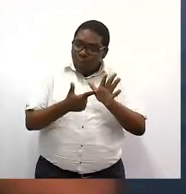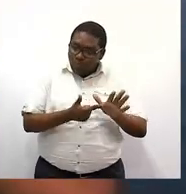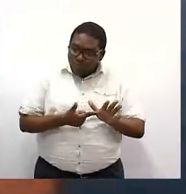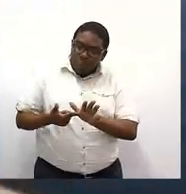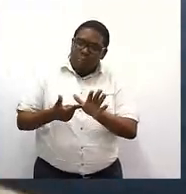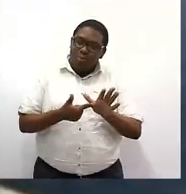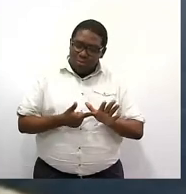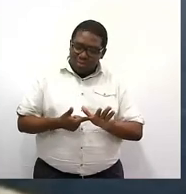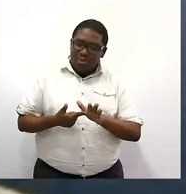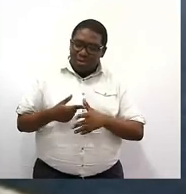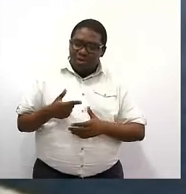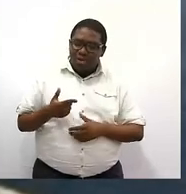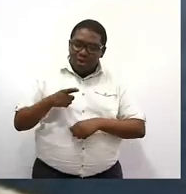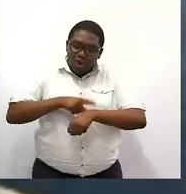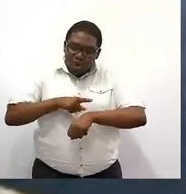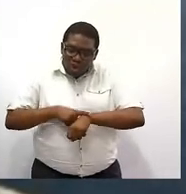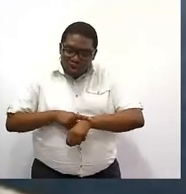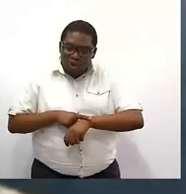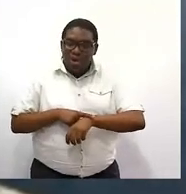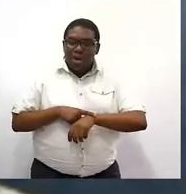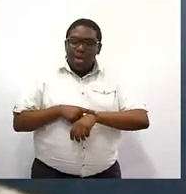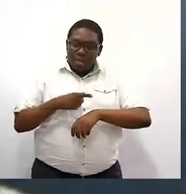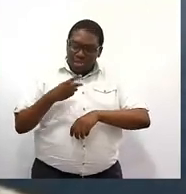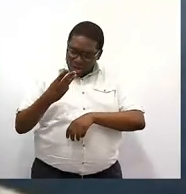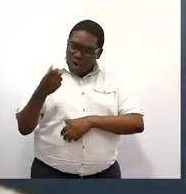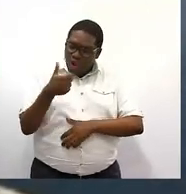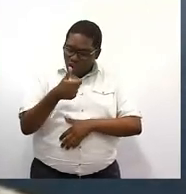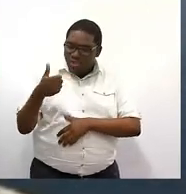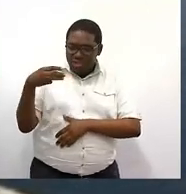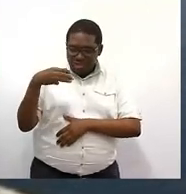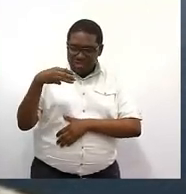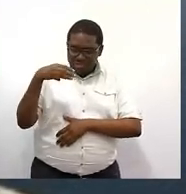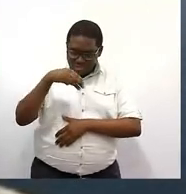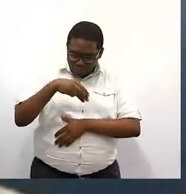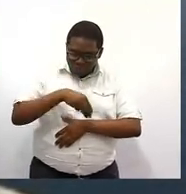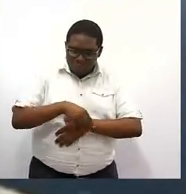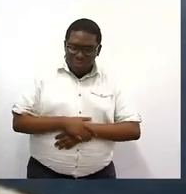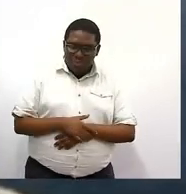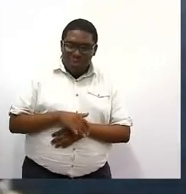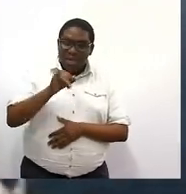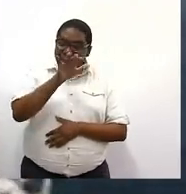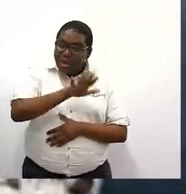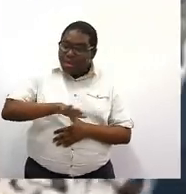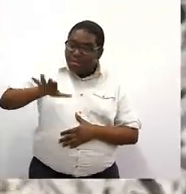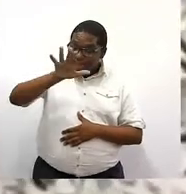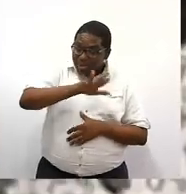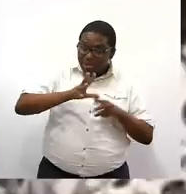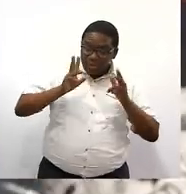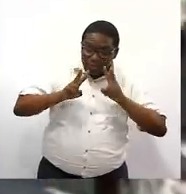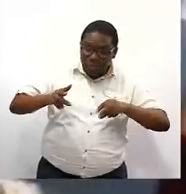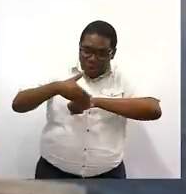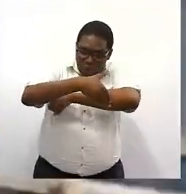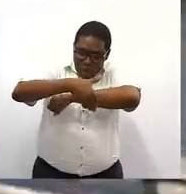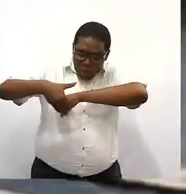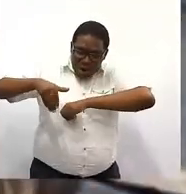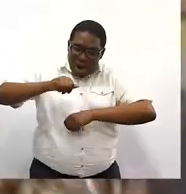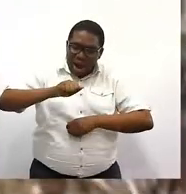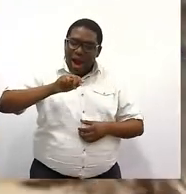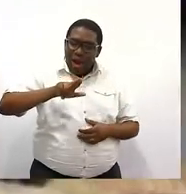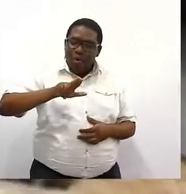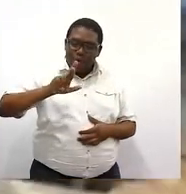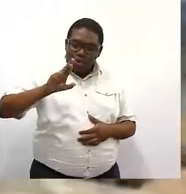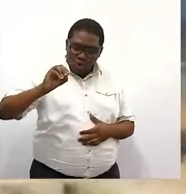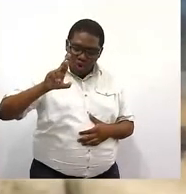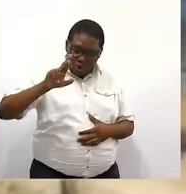São 3 horas e mais 11 minutos. Eu vou pedir para a gente fazer uma imagem de lá, olha, da Rua da Aurora. A Rua da